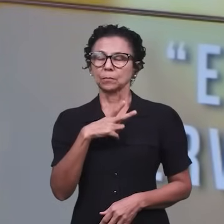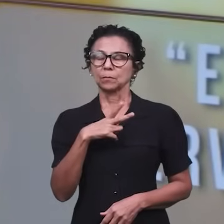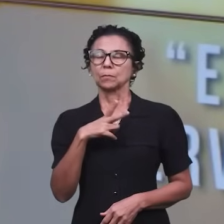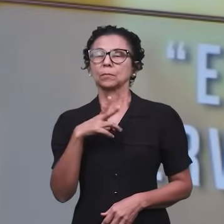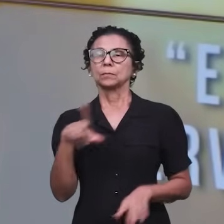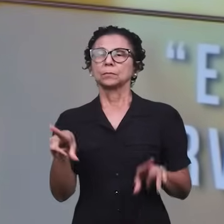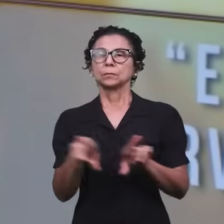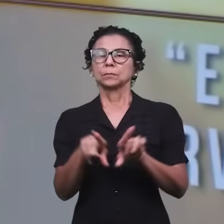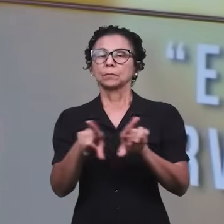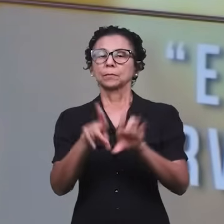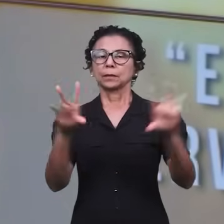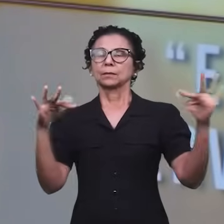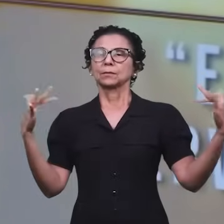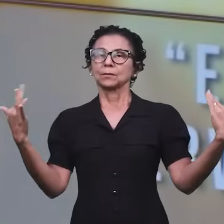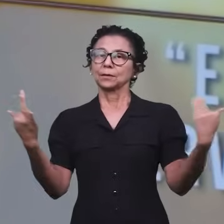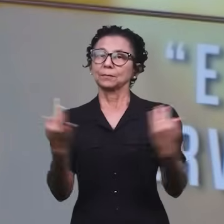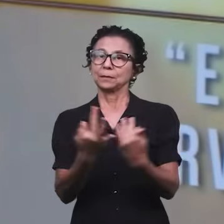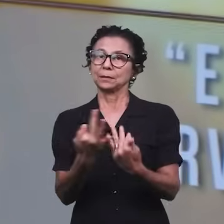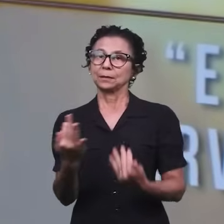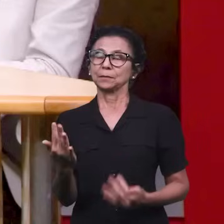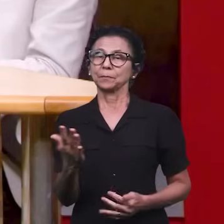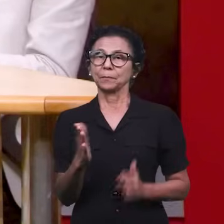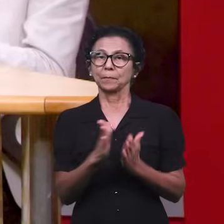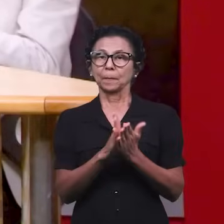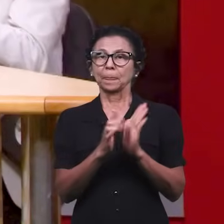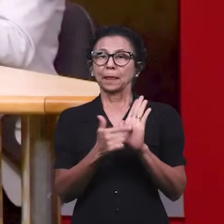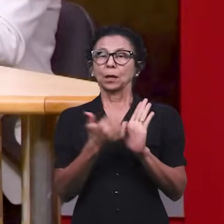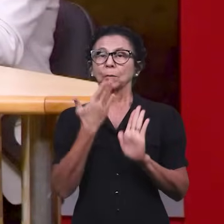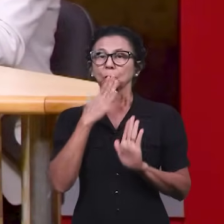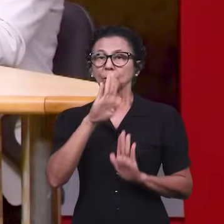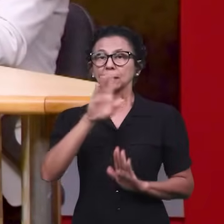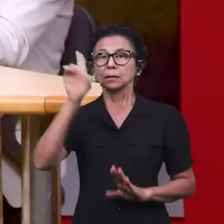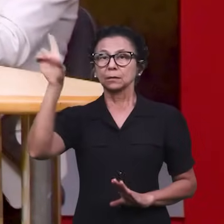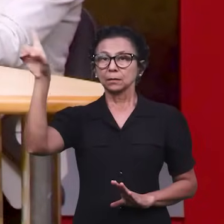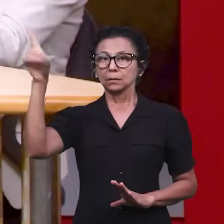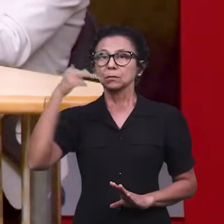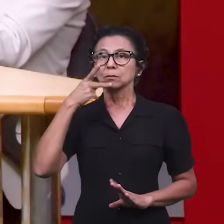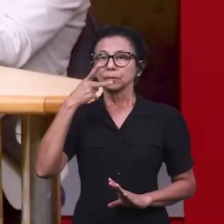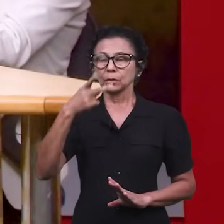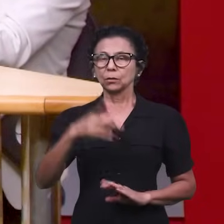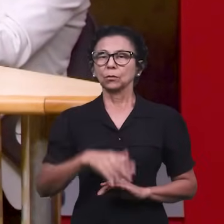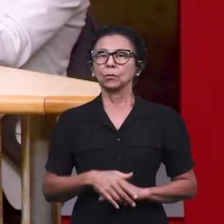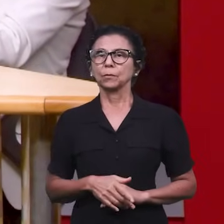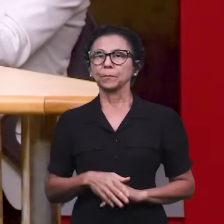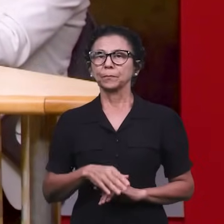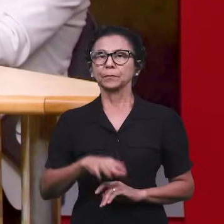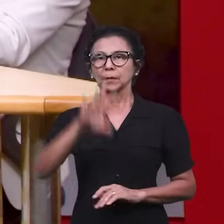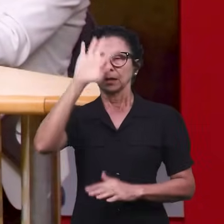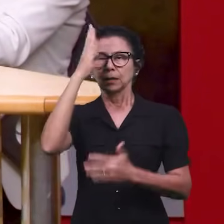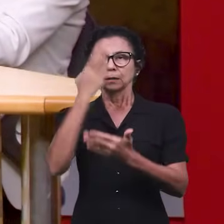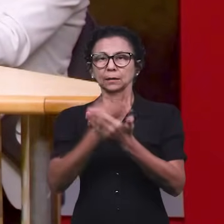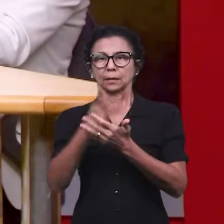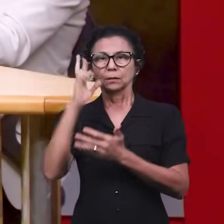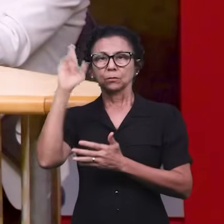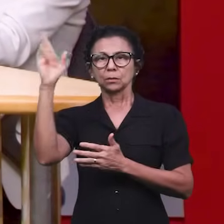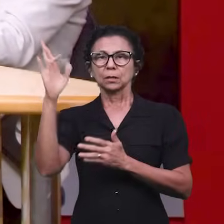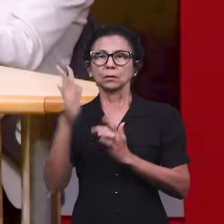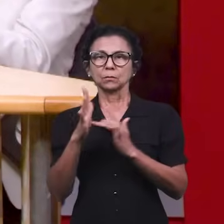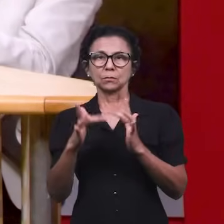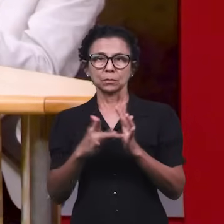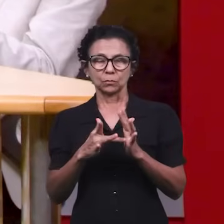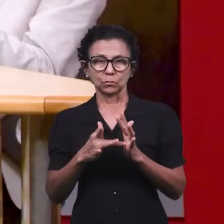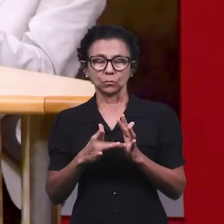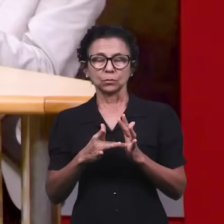será salvo tu e a tua casa. É muito importante esse início, essa colocação do pastor Denilson, que